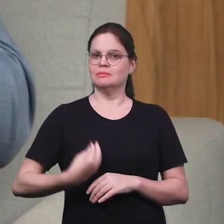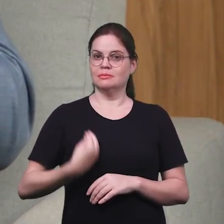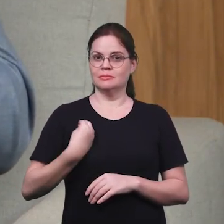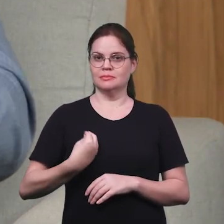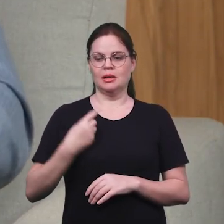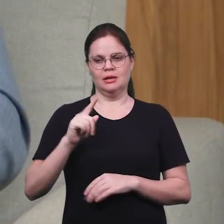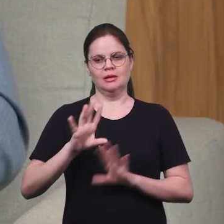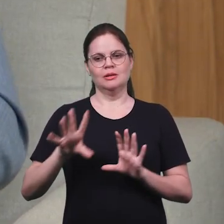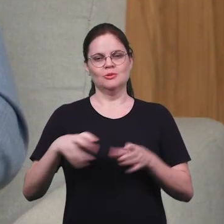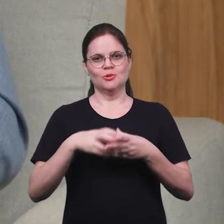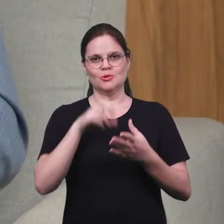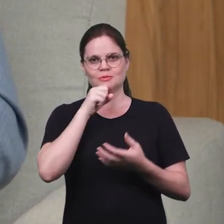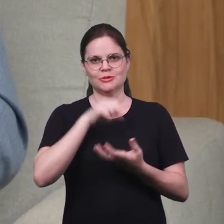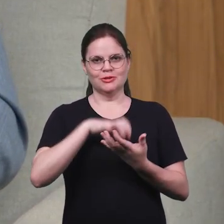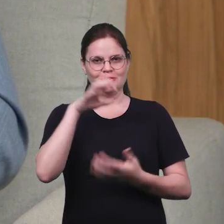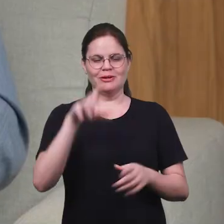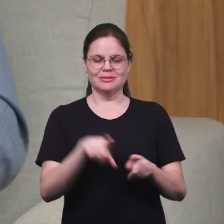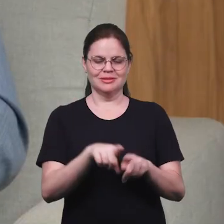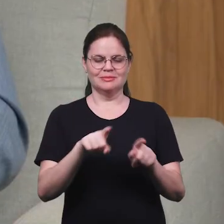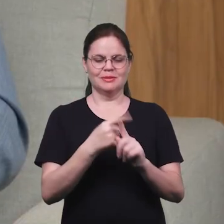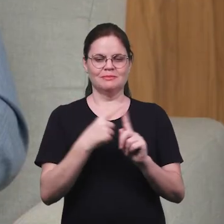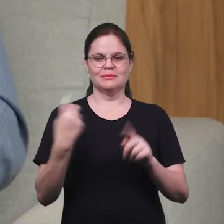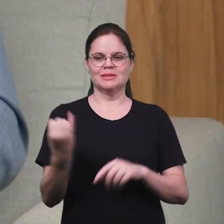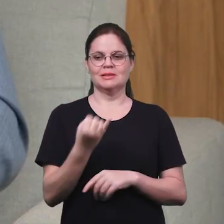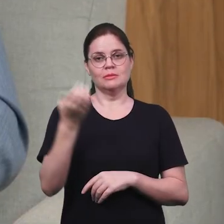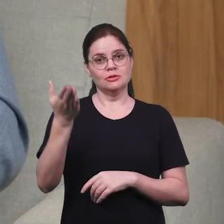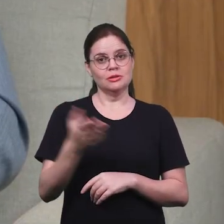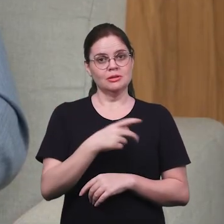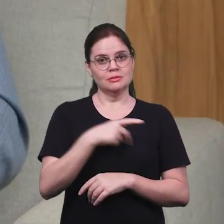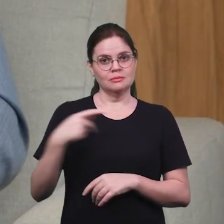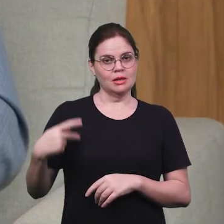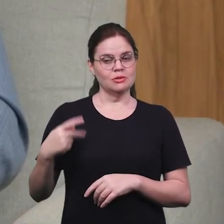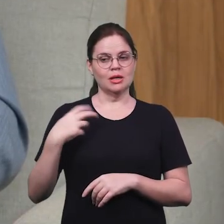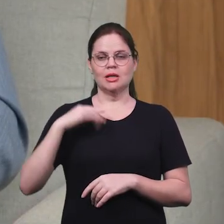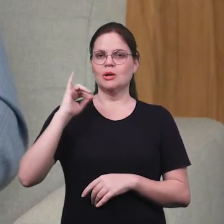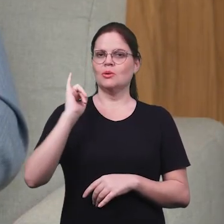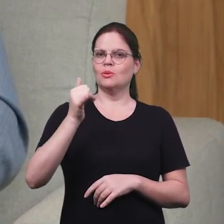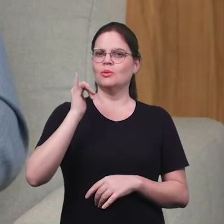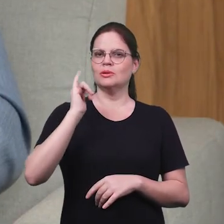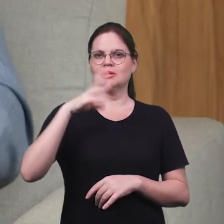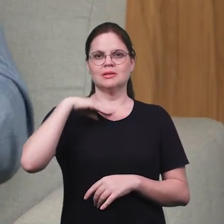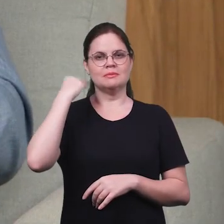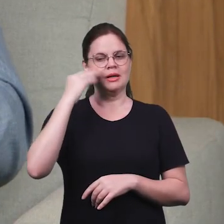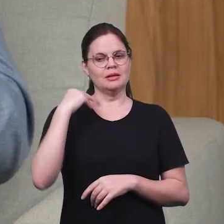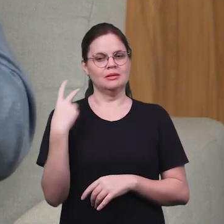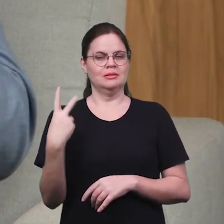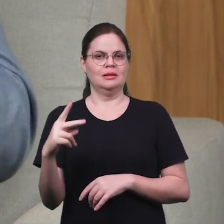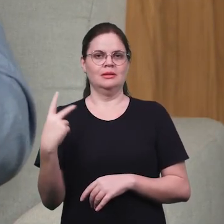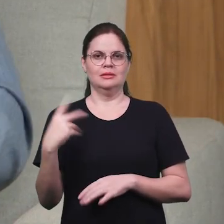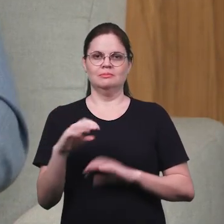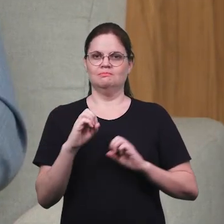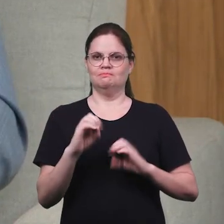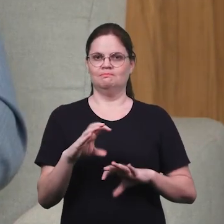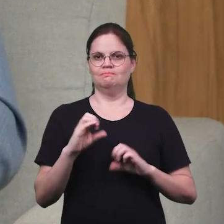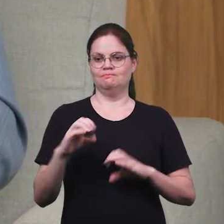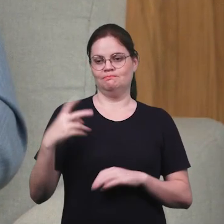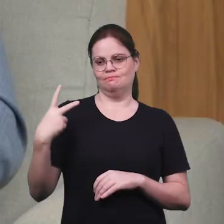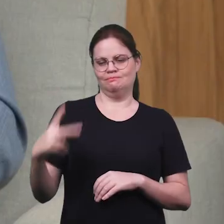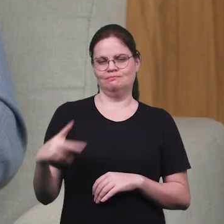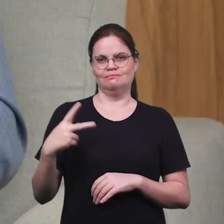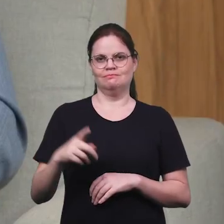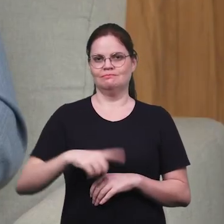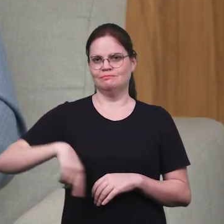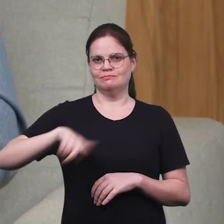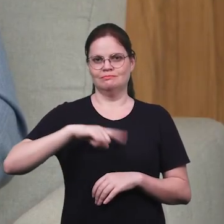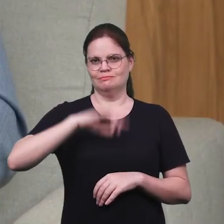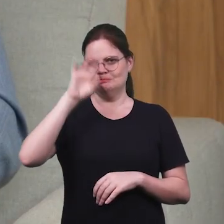né? Mas o que importa para nós aqui é que, como pastor, ele deixa uma palavra, um ensino e a sua experiência aos